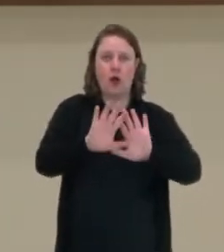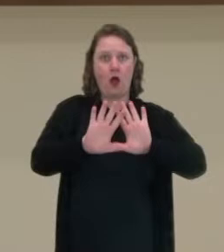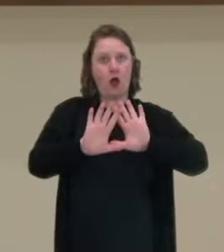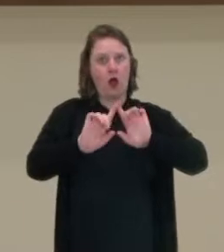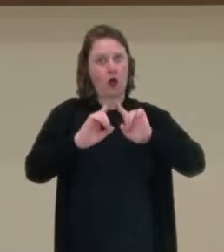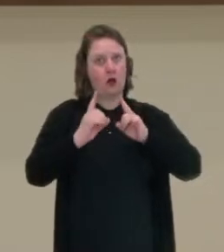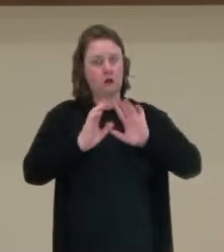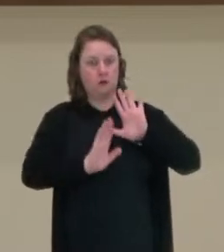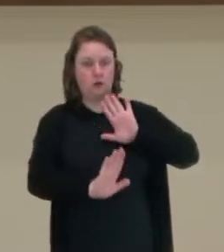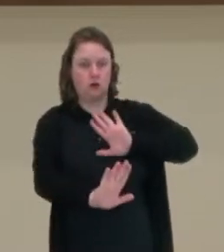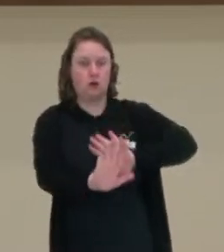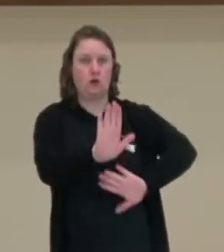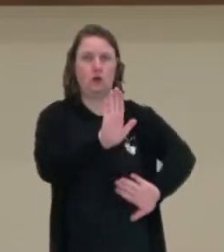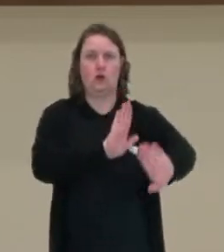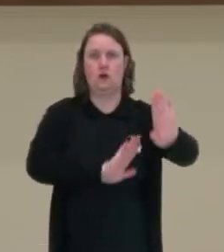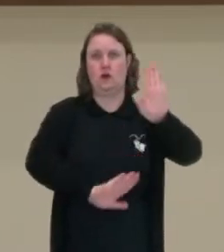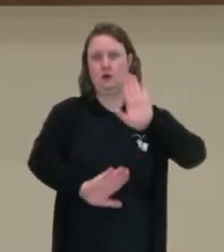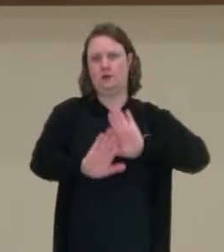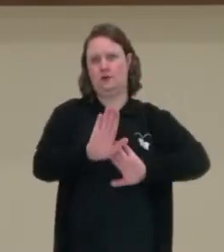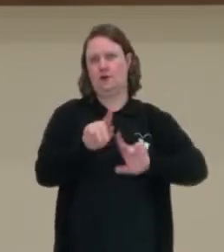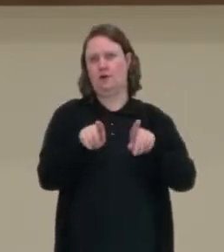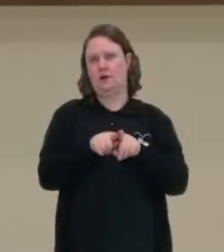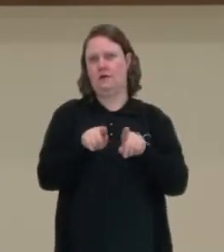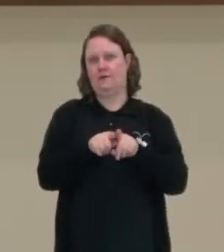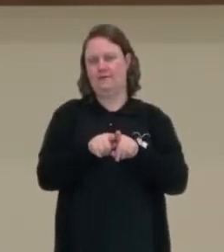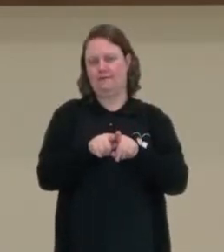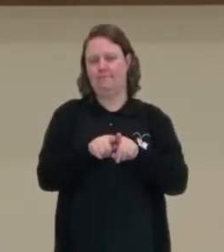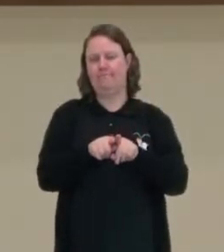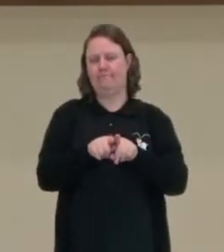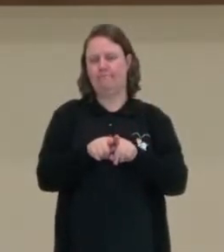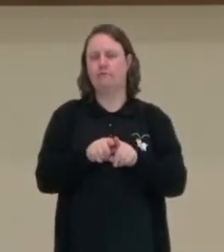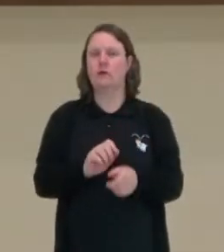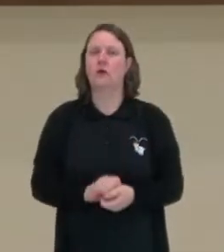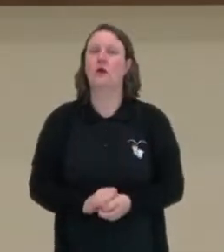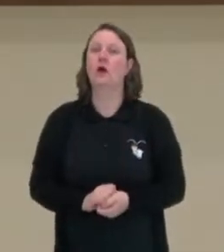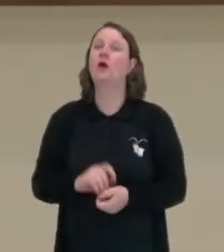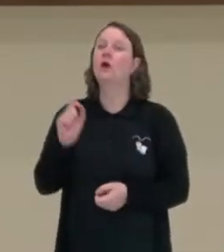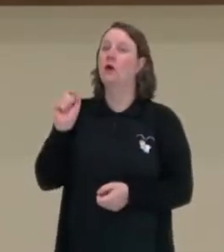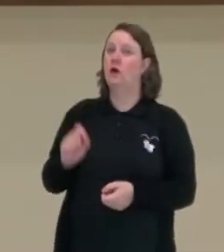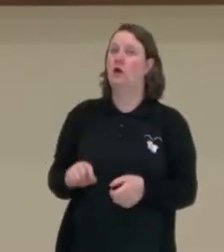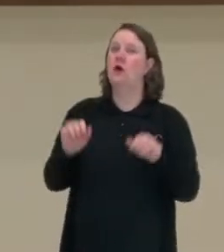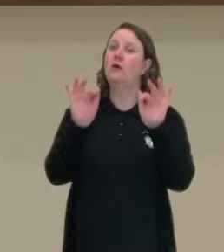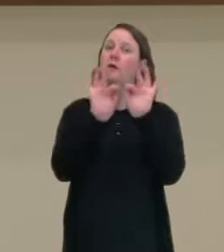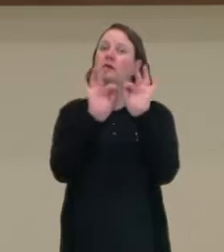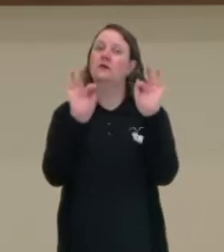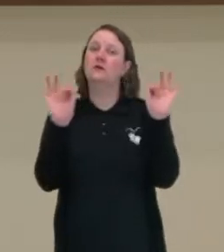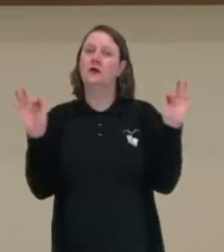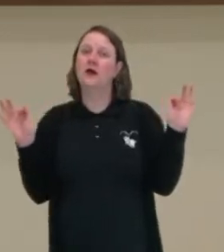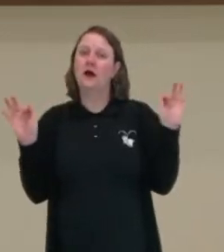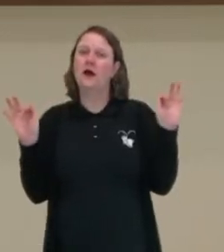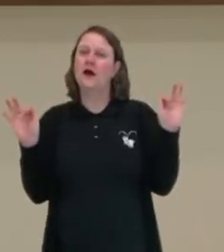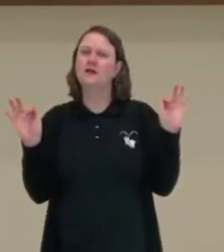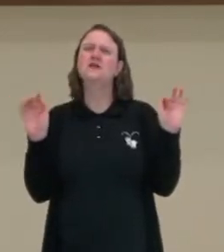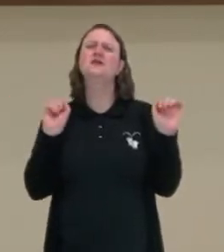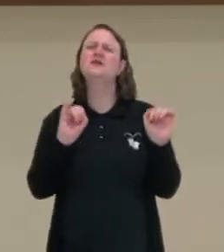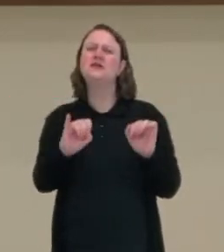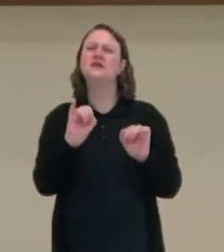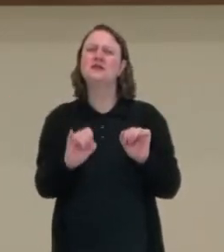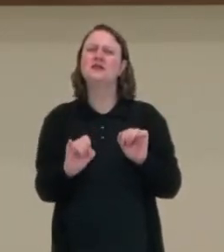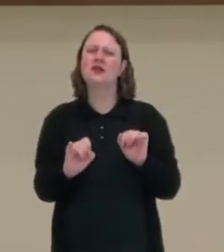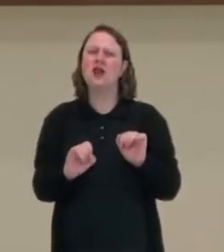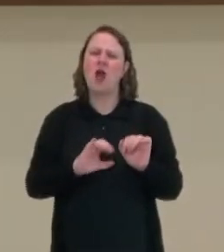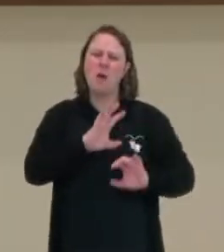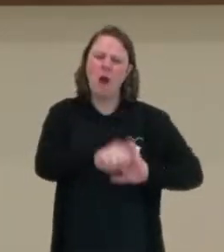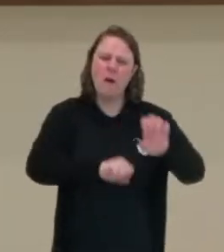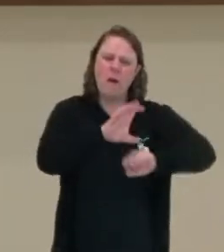dar ainda mais conforto. Gente, aquela frase, né? O muito é pouco e o pouco é muito, a gente está num